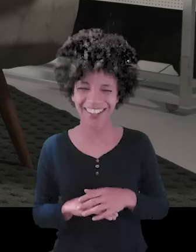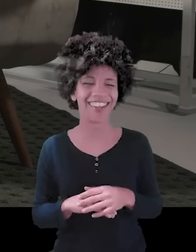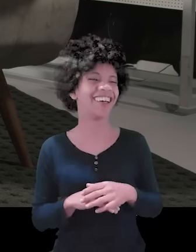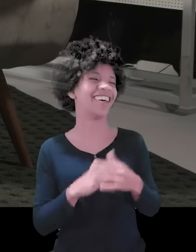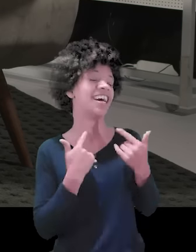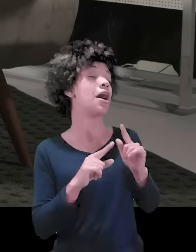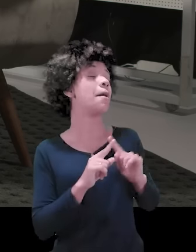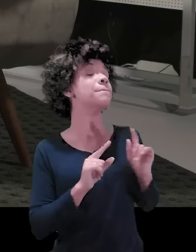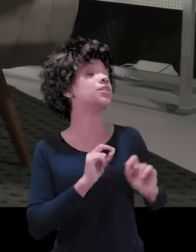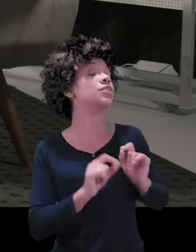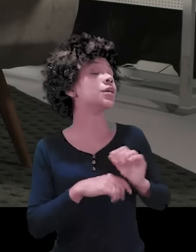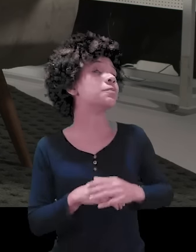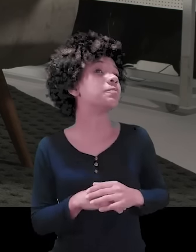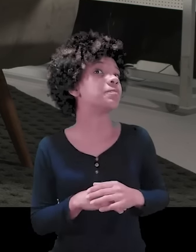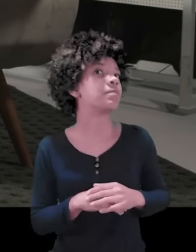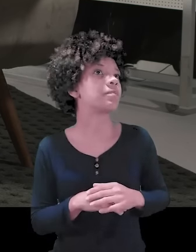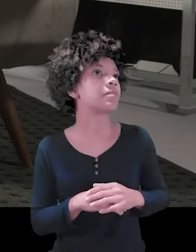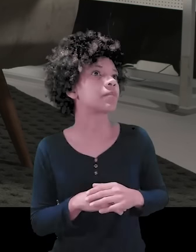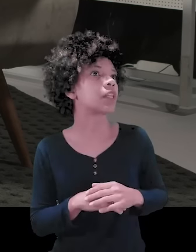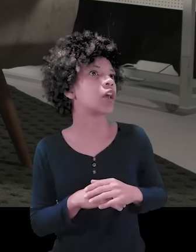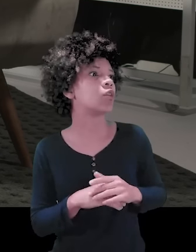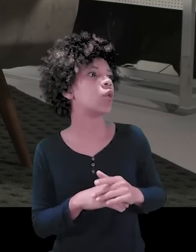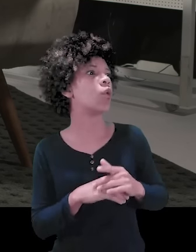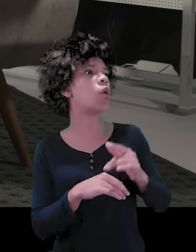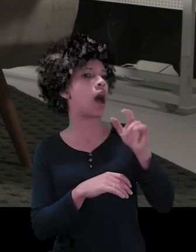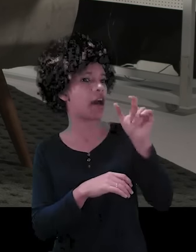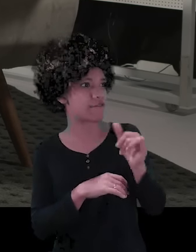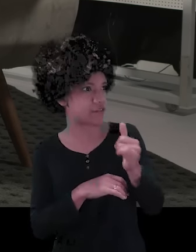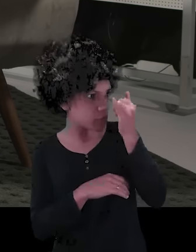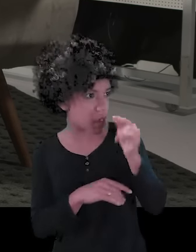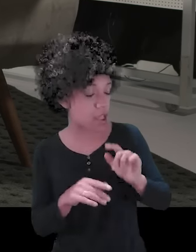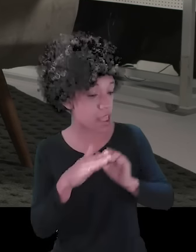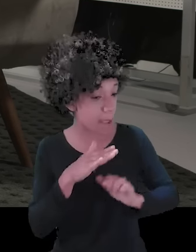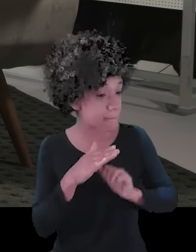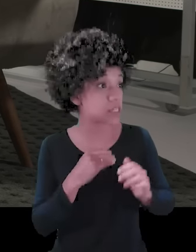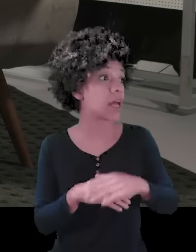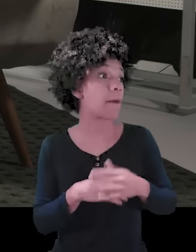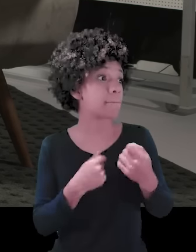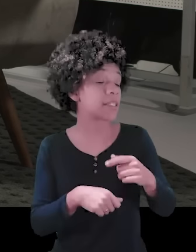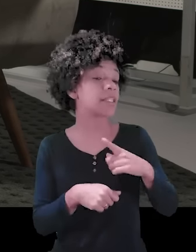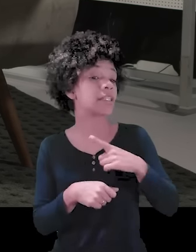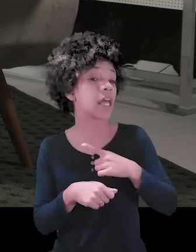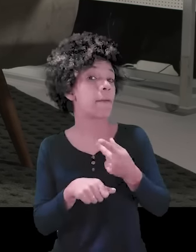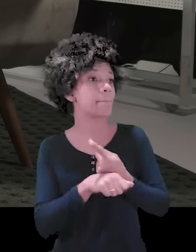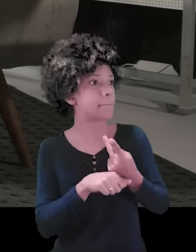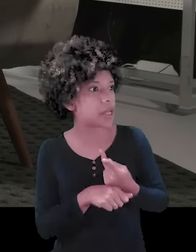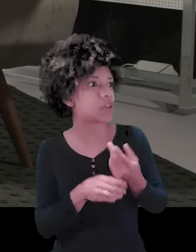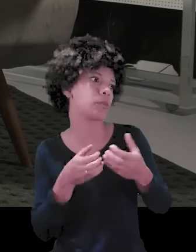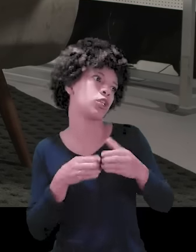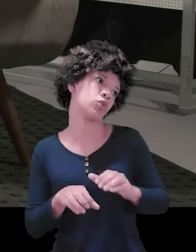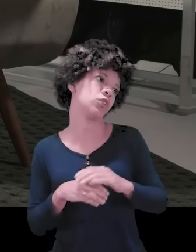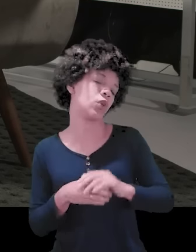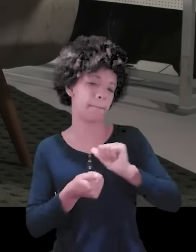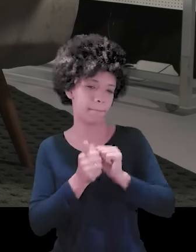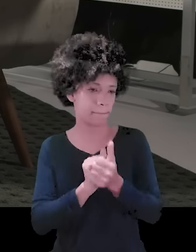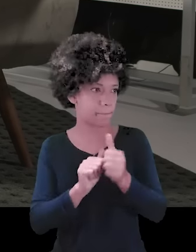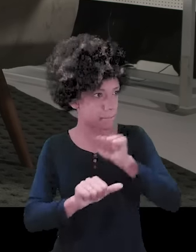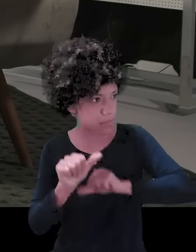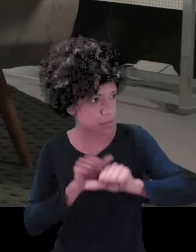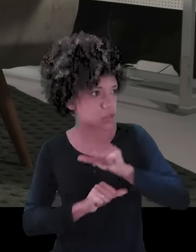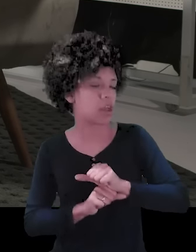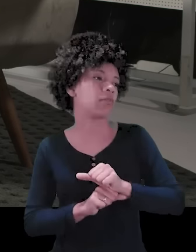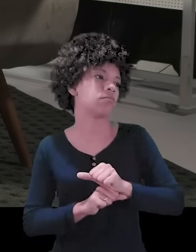aí fica essa situação Ok o indivíduo né E aí a empresa vai ter que correr atrás desse prejuízo né para mudar